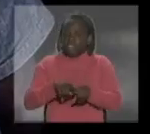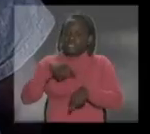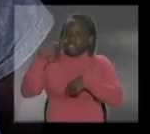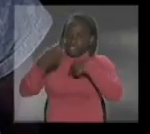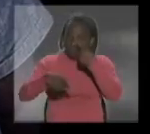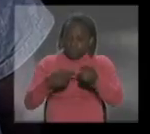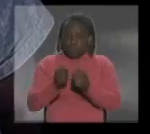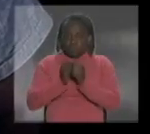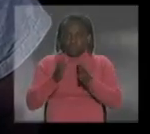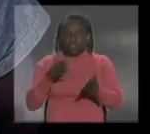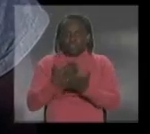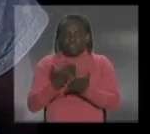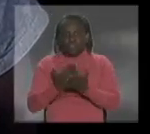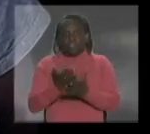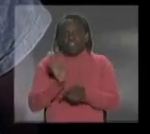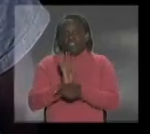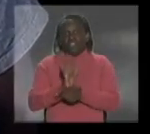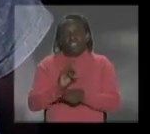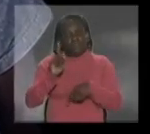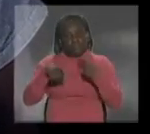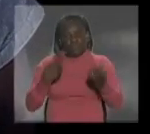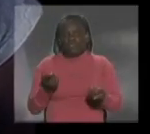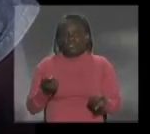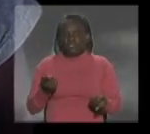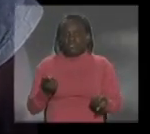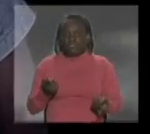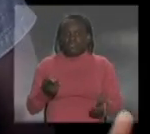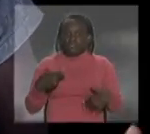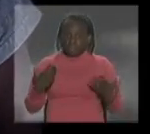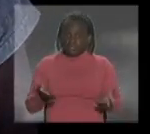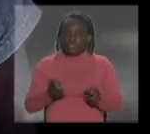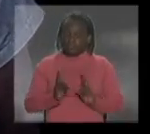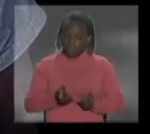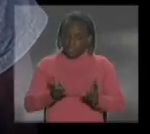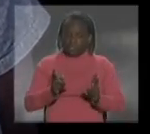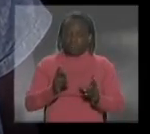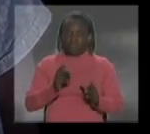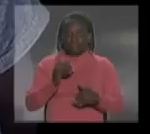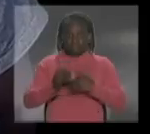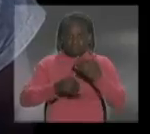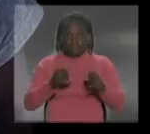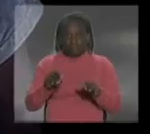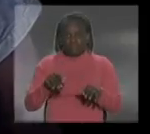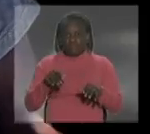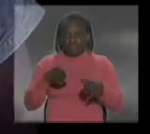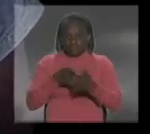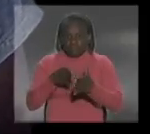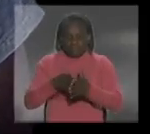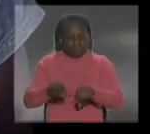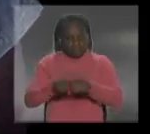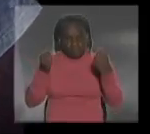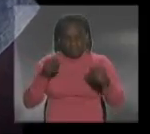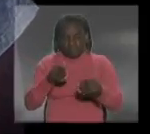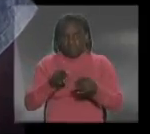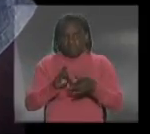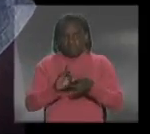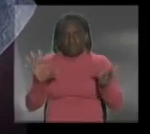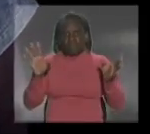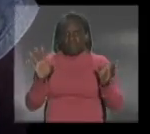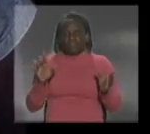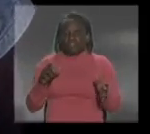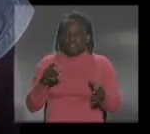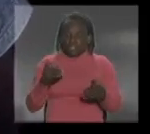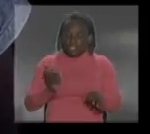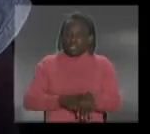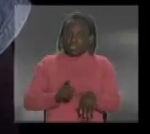que surge a primeira escola de cinema. Então, acho que é esse o processo, né? Quebrar essas barreiras. E aí a gente vive esse momento feliz,